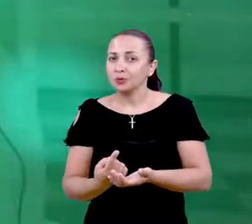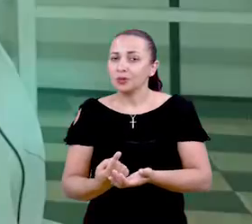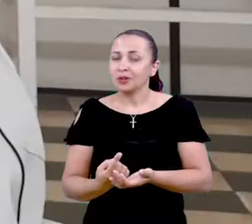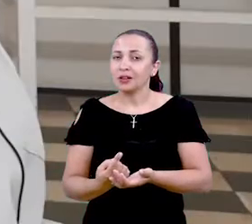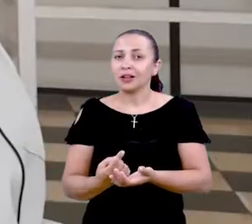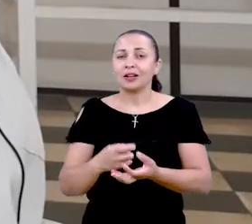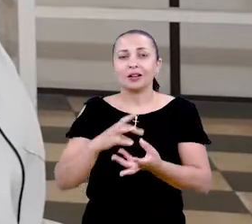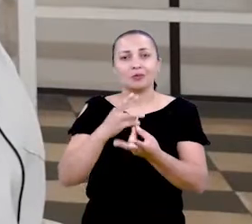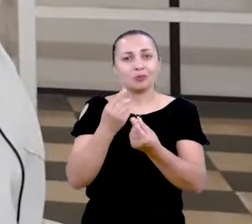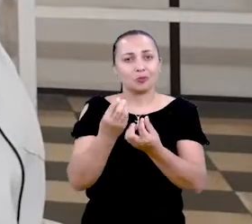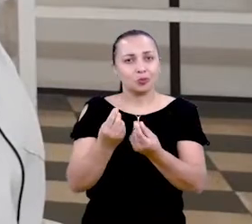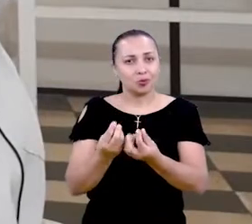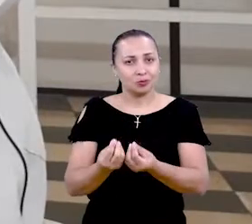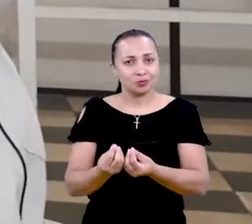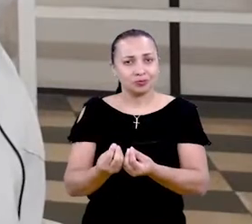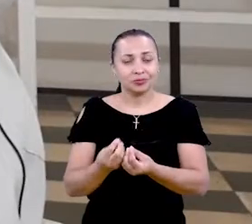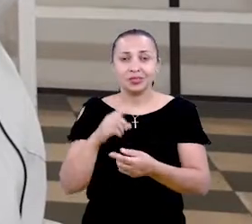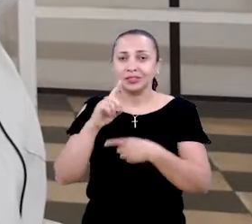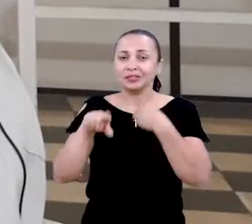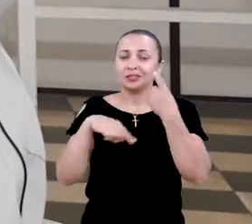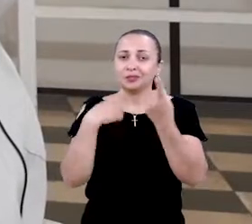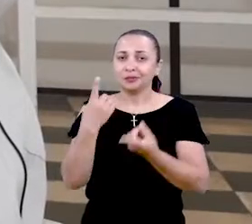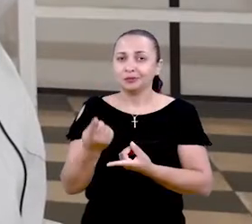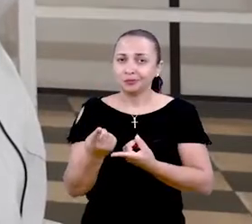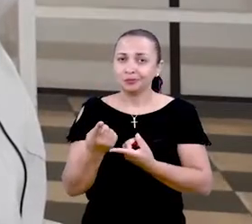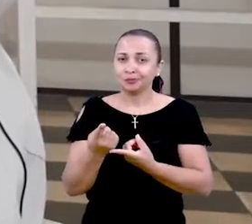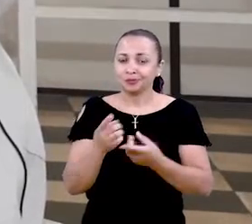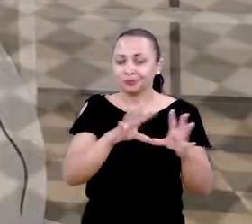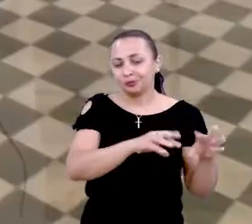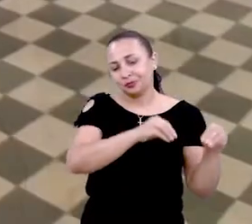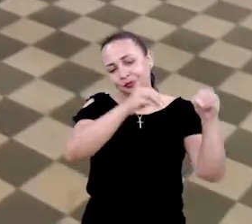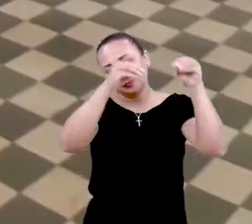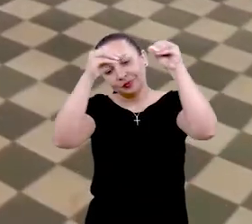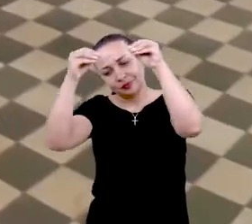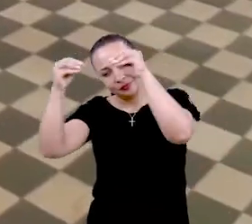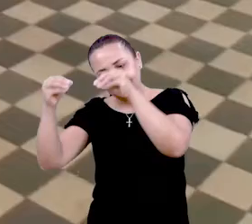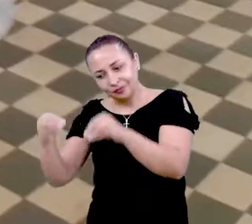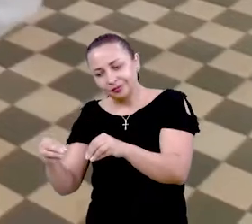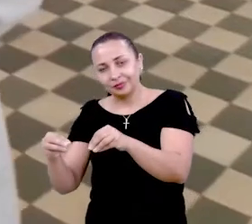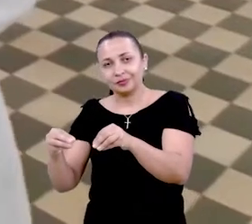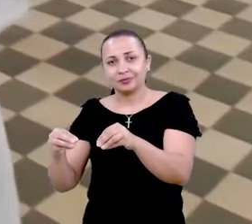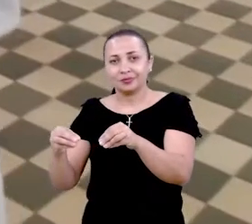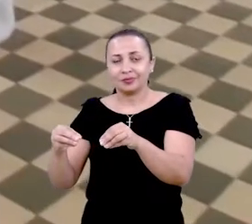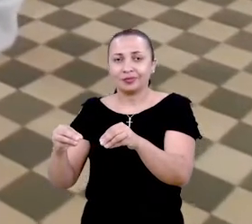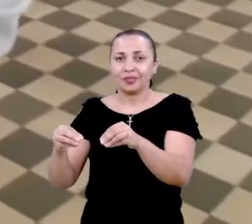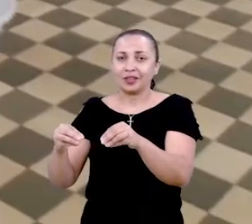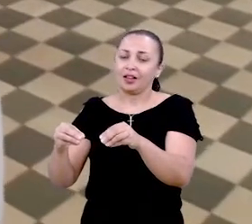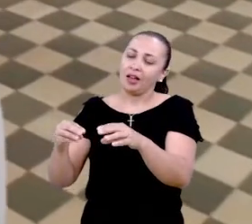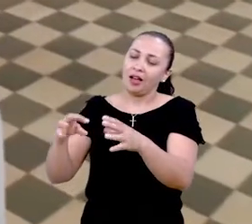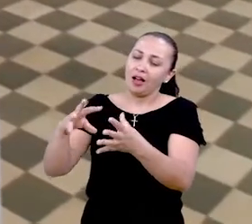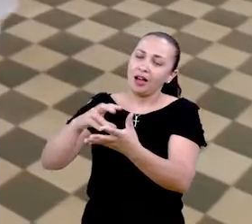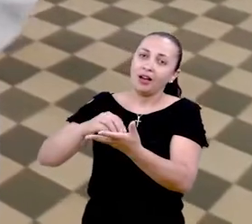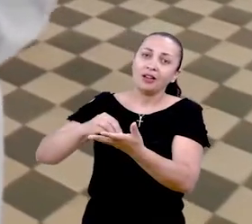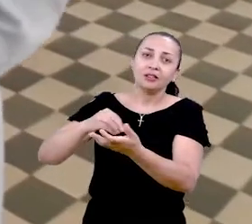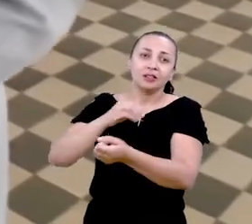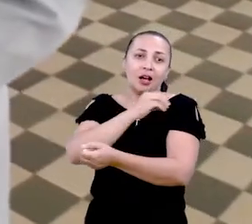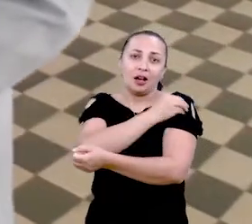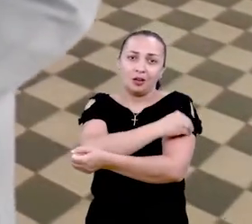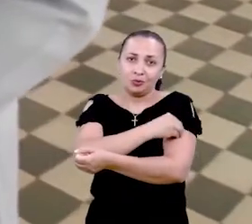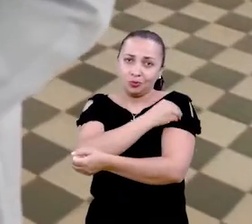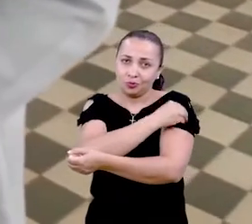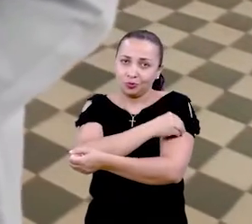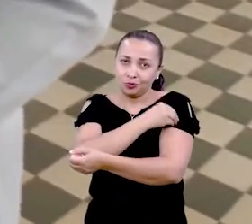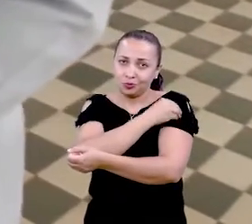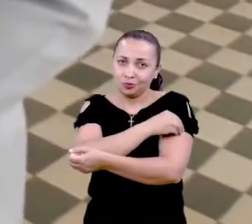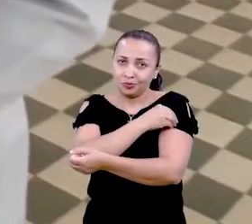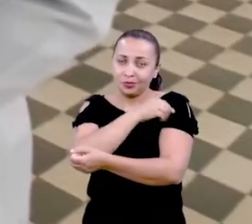foi pulverizado. Depois que pulveriza, é colocado dentro desse pozinho álcool,